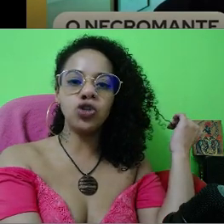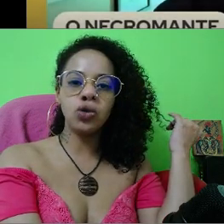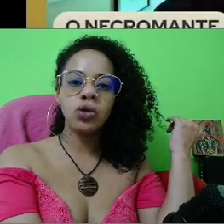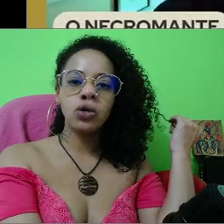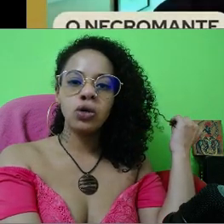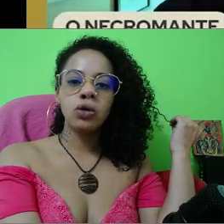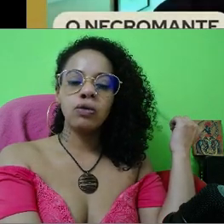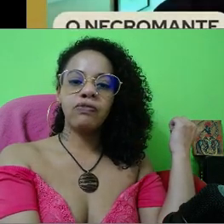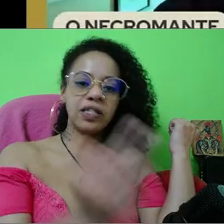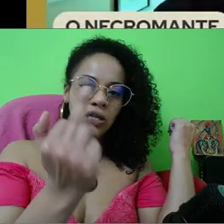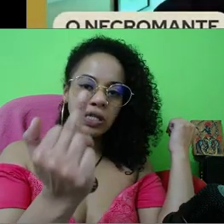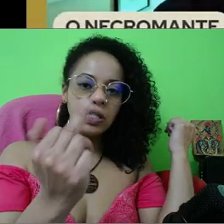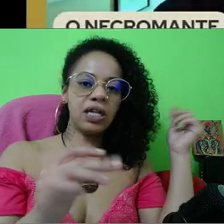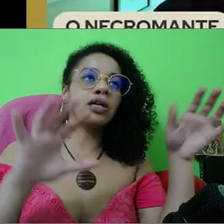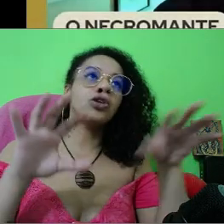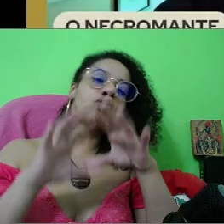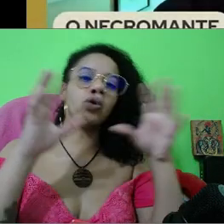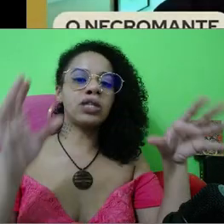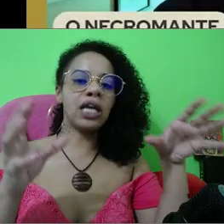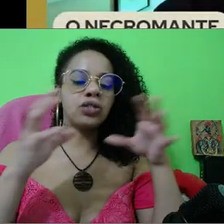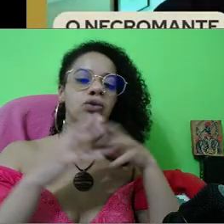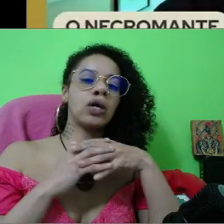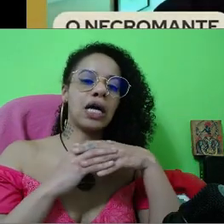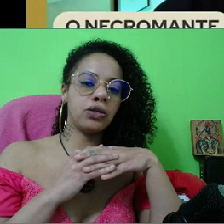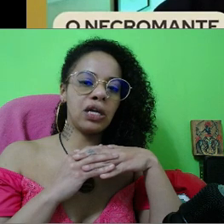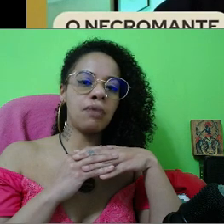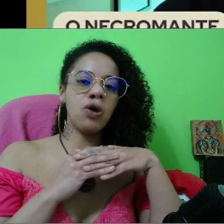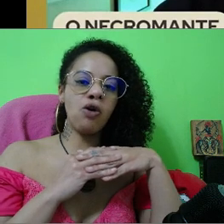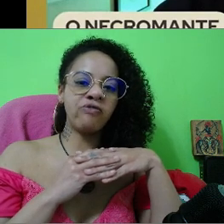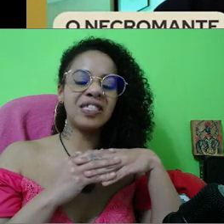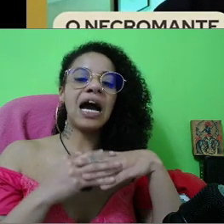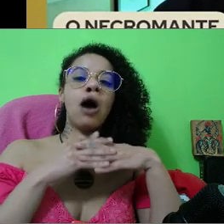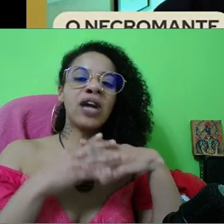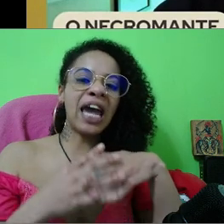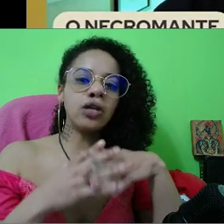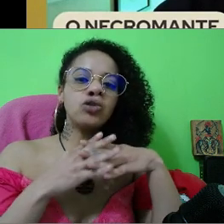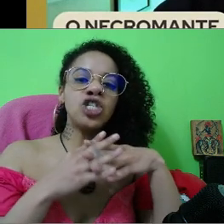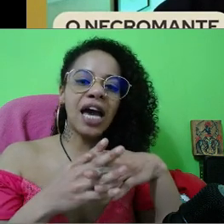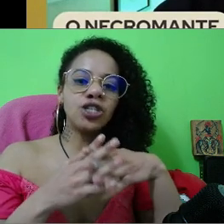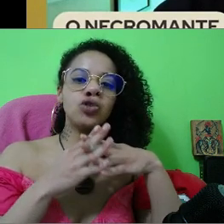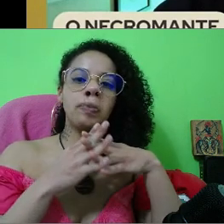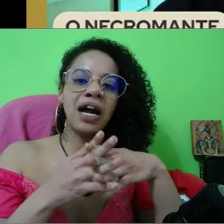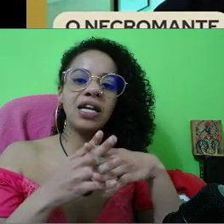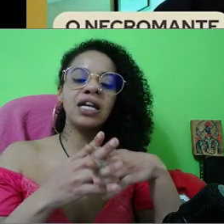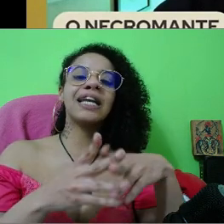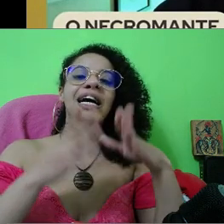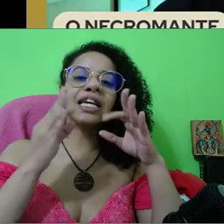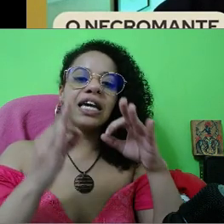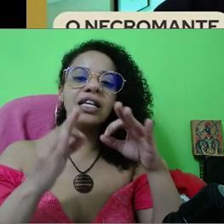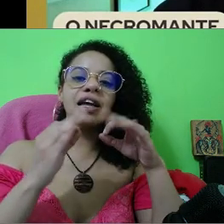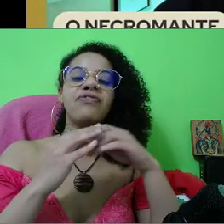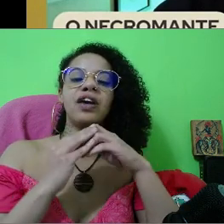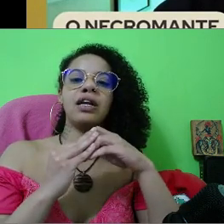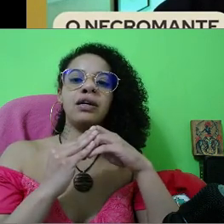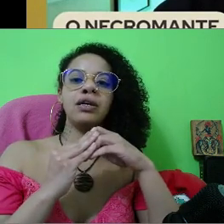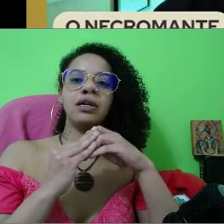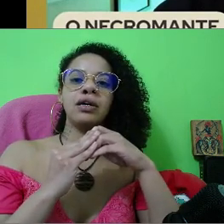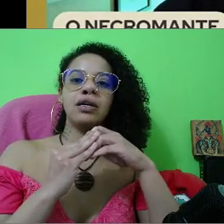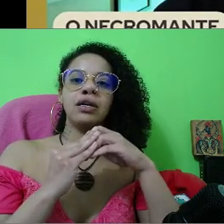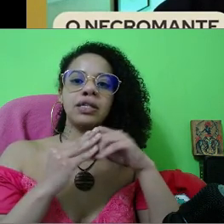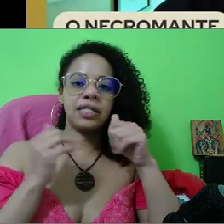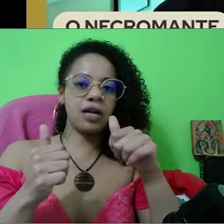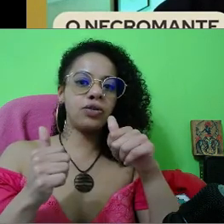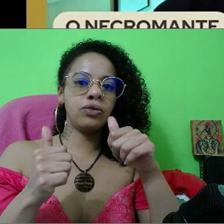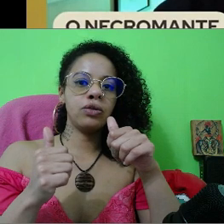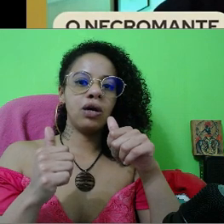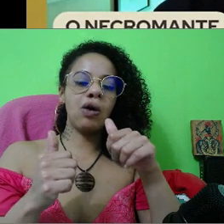o seu vídeo fazendo assim num contexto colocado Guilherme houves alguém no chat do Marley na quinta-feira